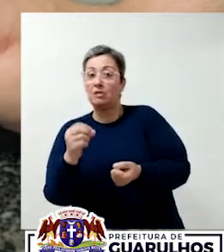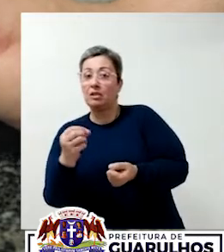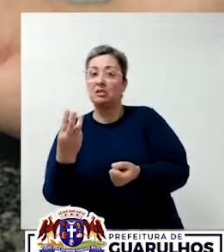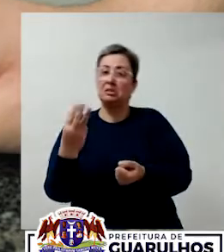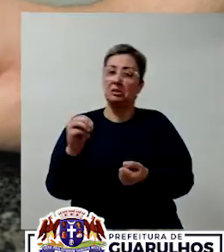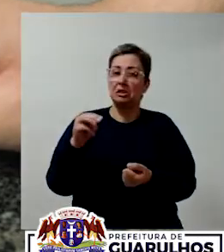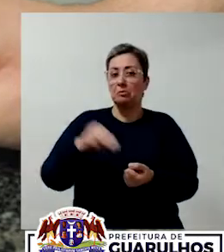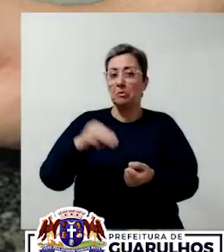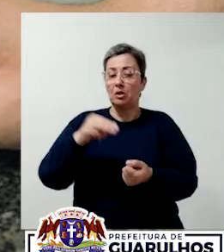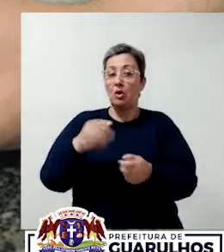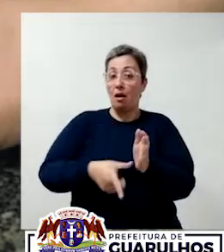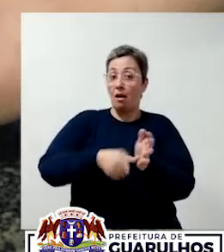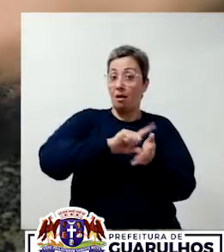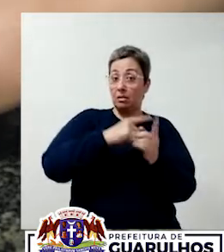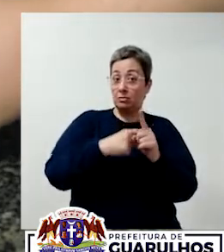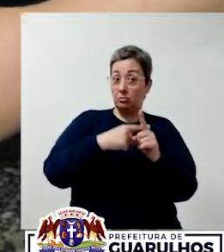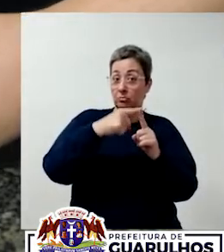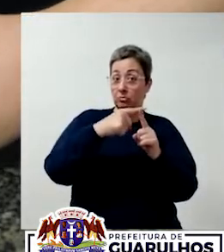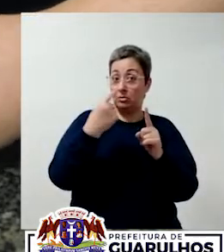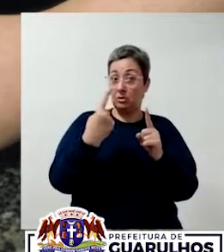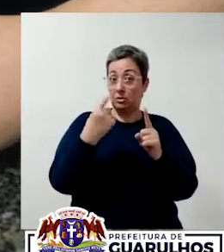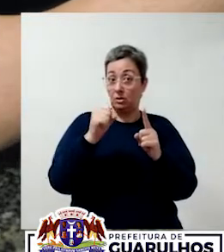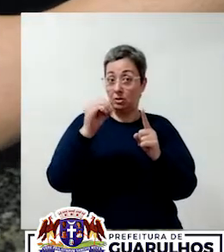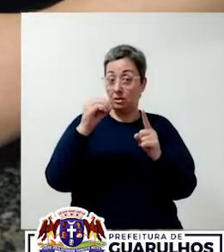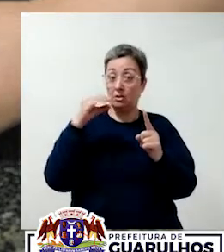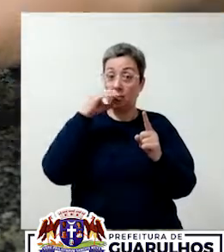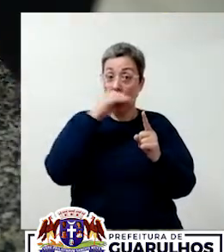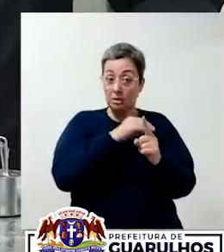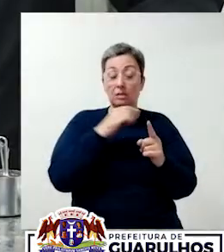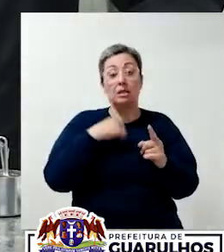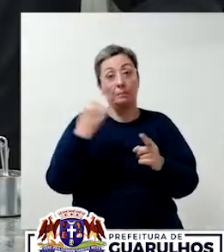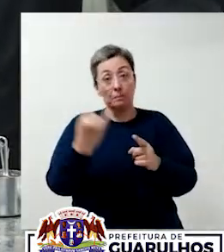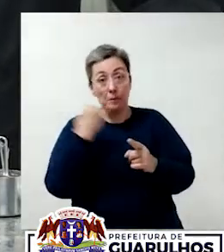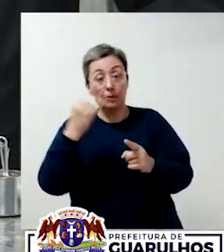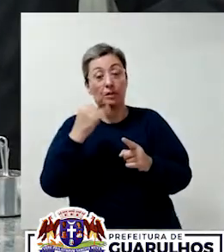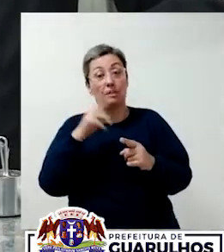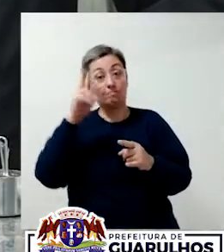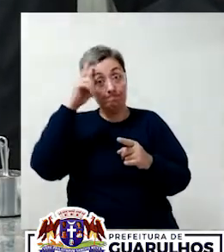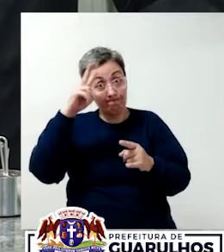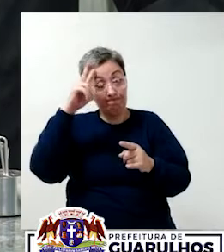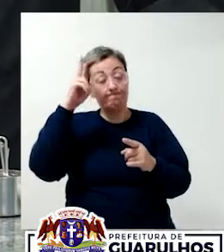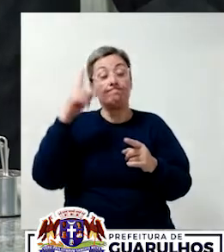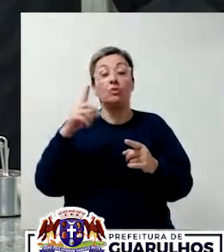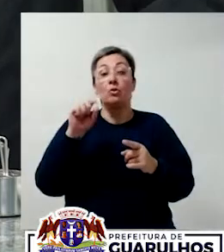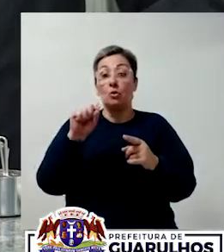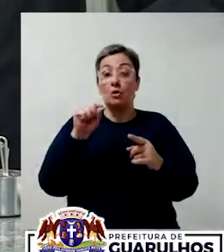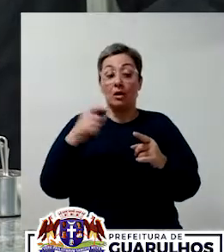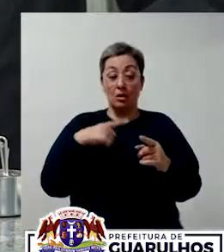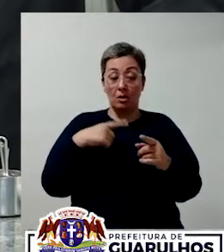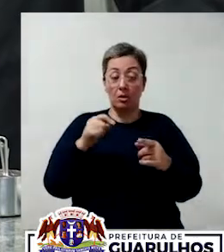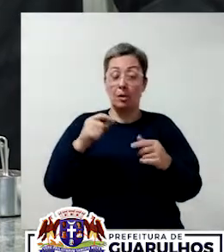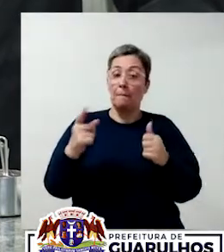Feito isso, leve ao forno de 20 a 30 minutos, em forno pré-aquecido a 180 graus. Eu